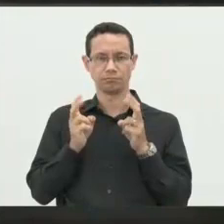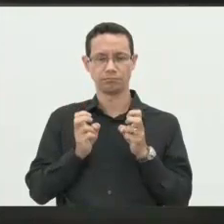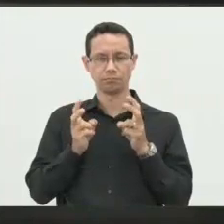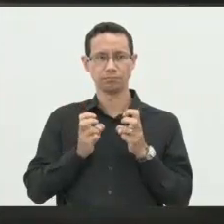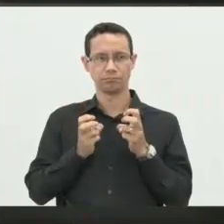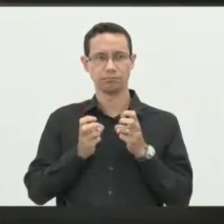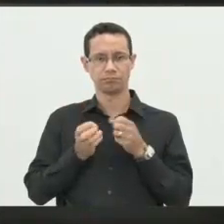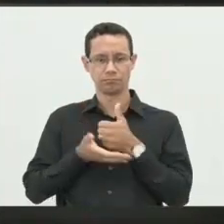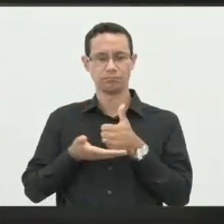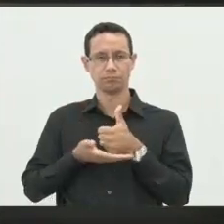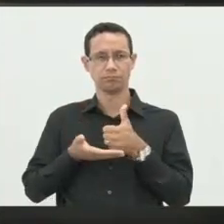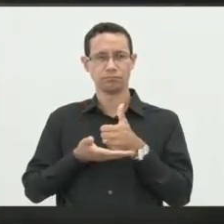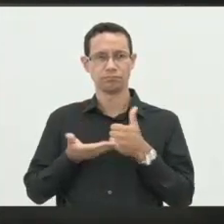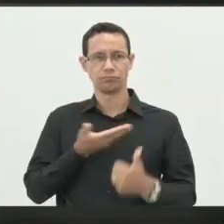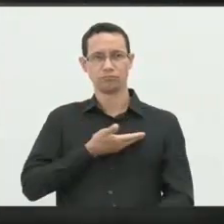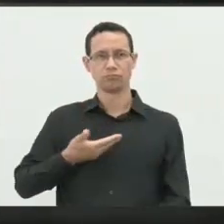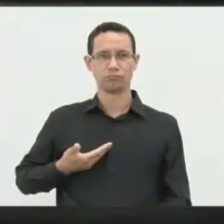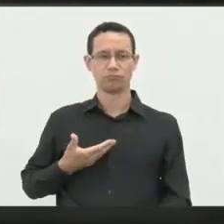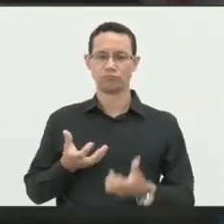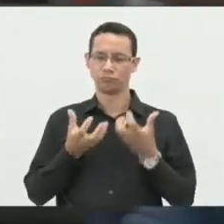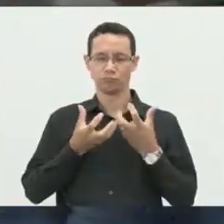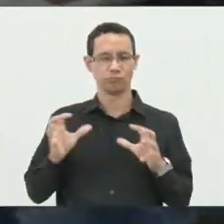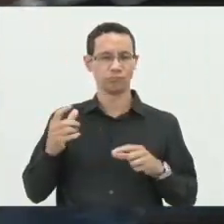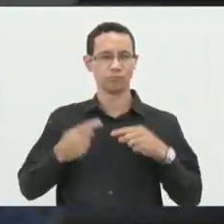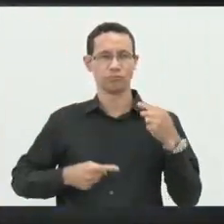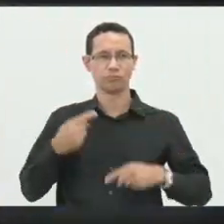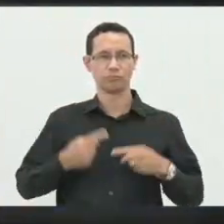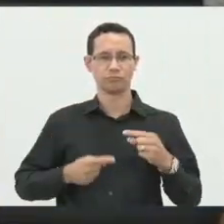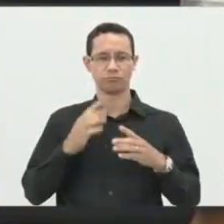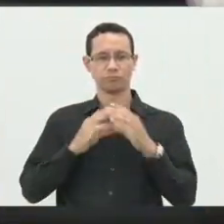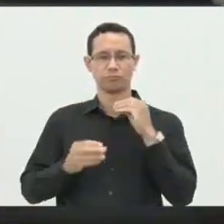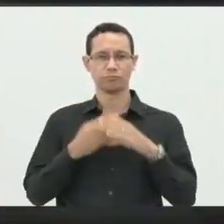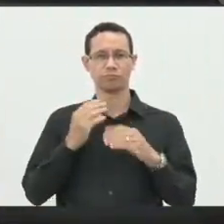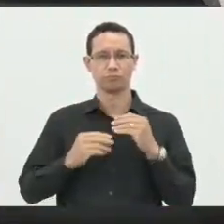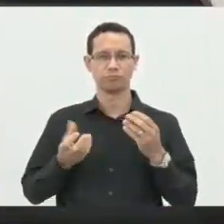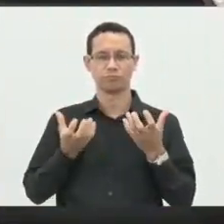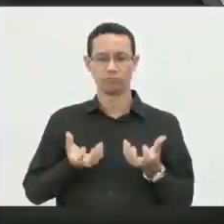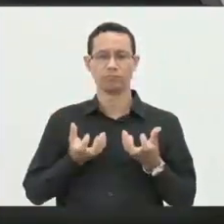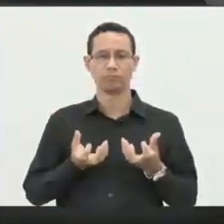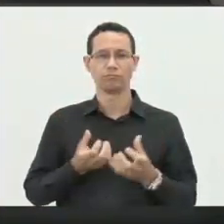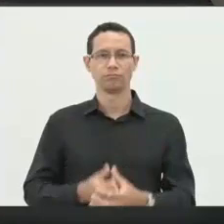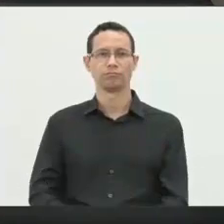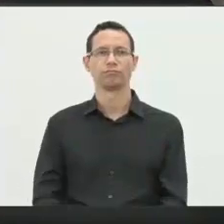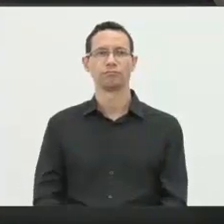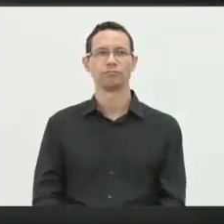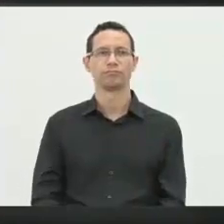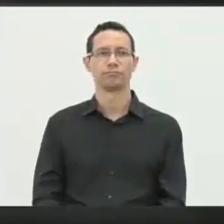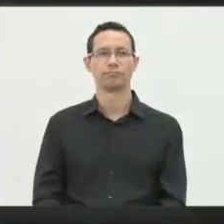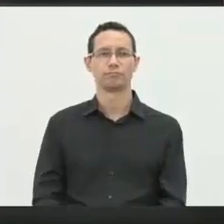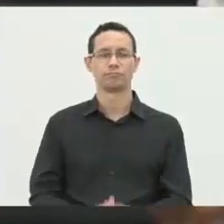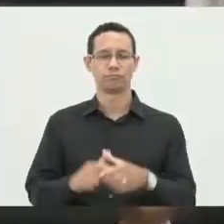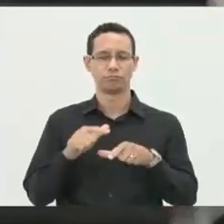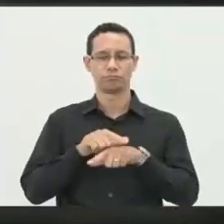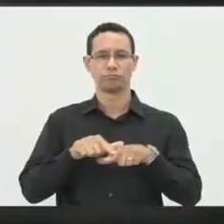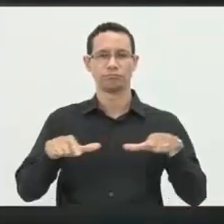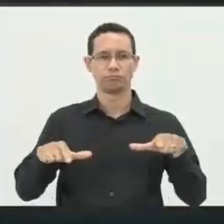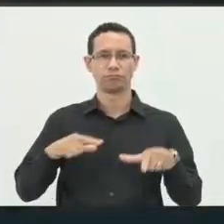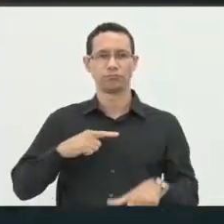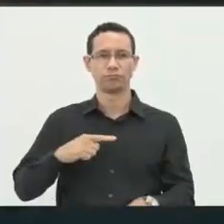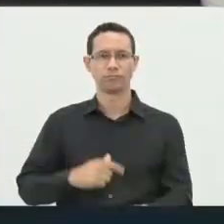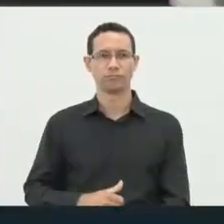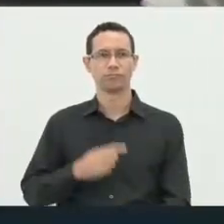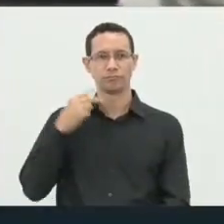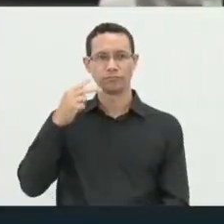do governo tá não tá querendo debate aqui tá querendo fugir correr tá esvaziado o vereador